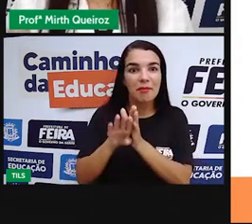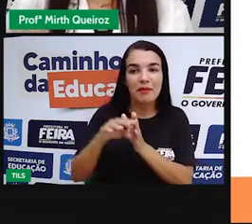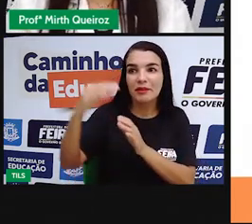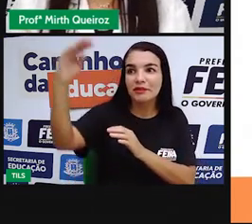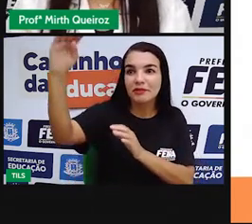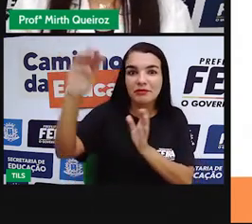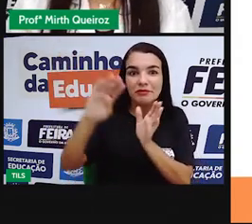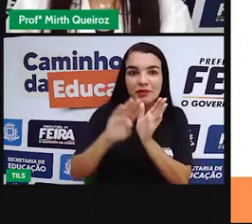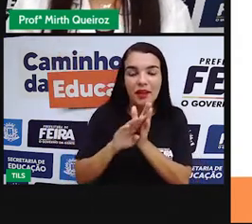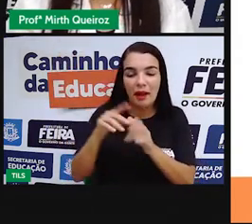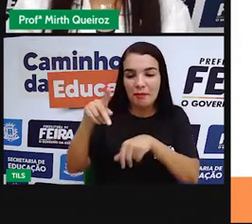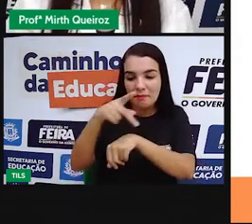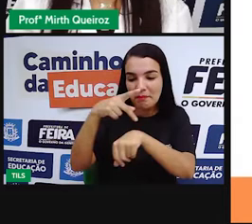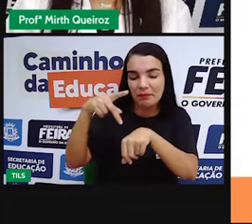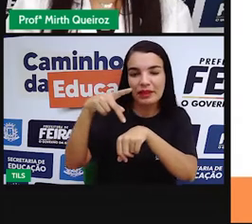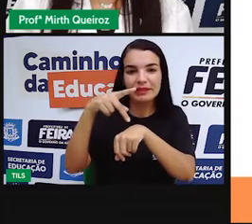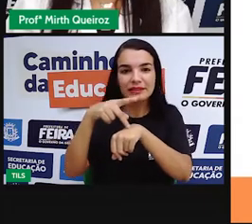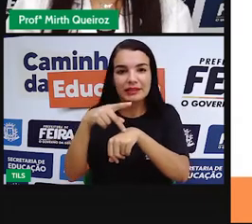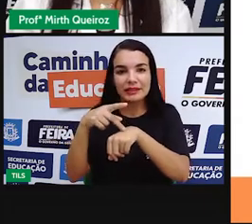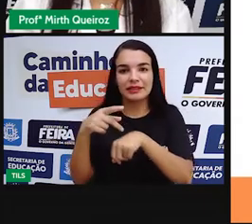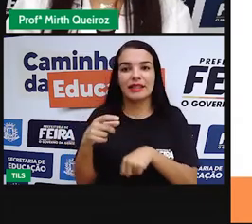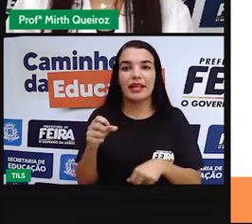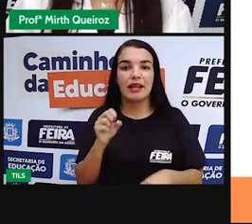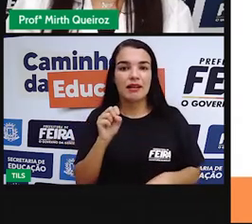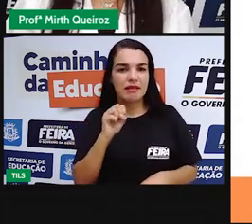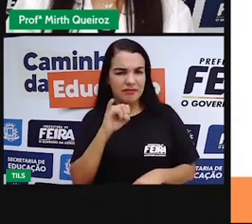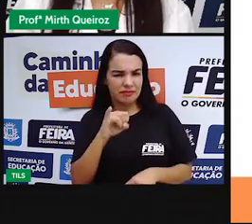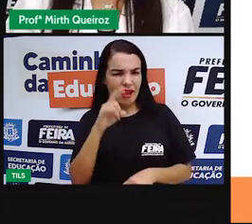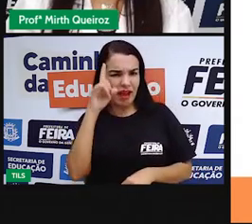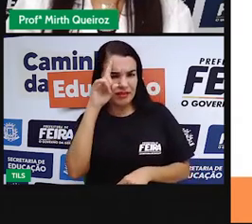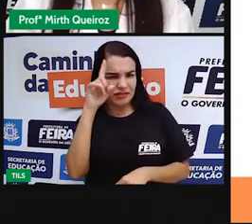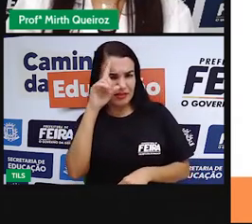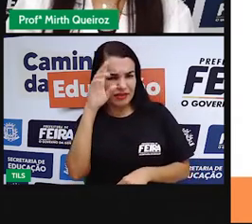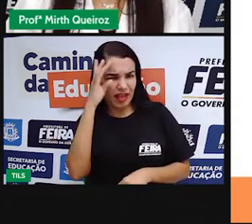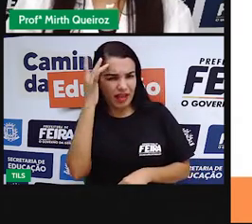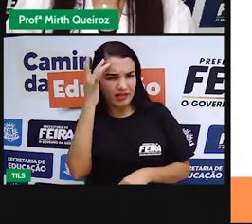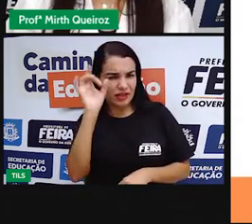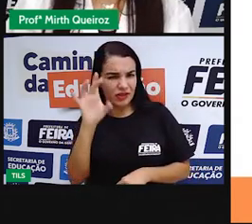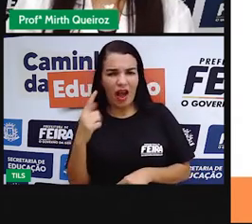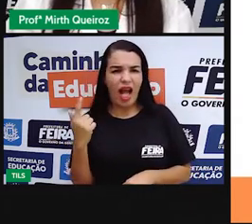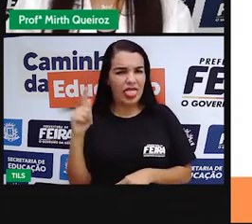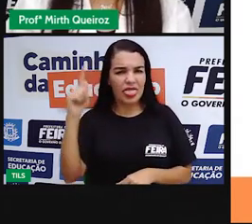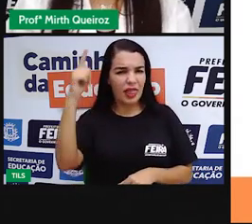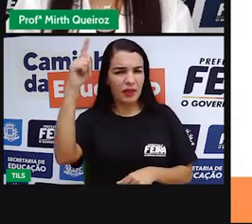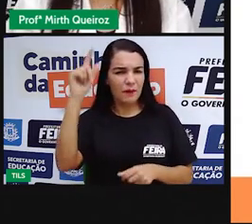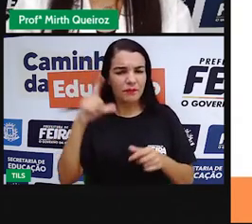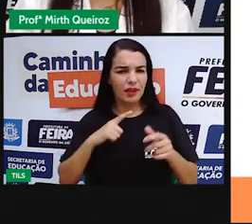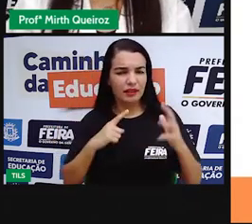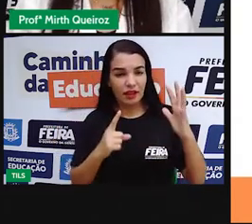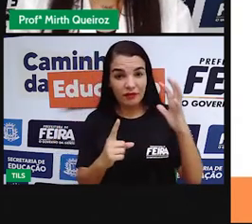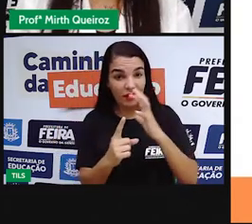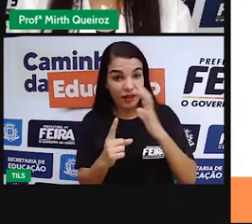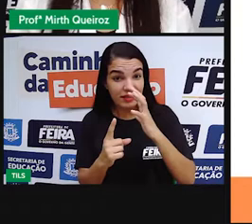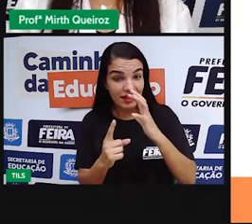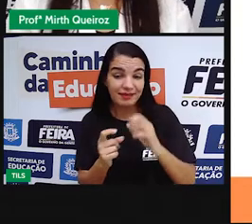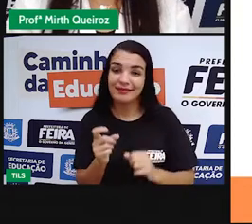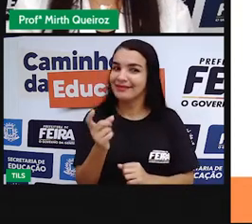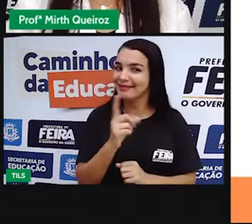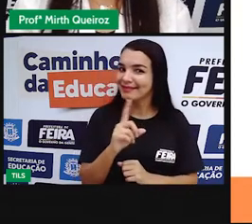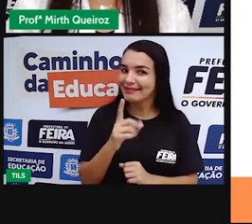eram só os adultos que trouxeram influências culturais aí de outros locais aí para o nosso país?